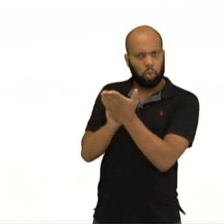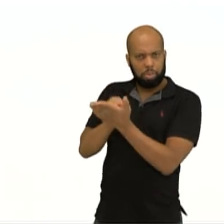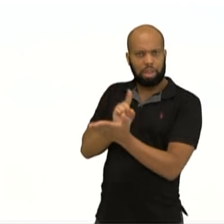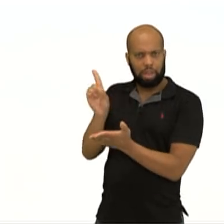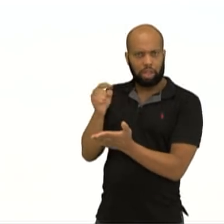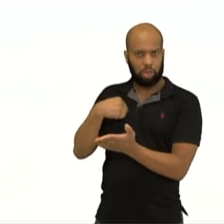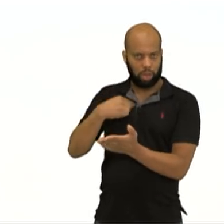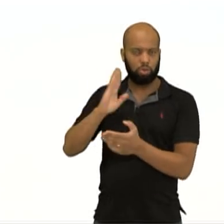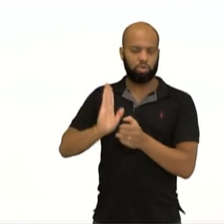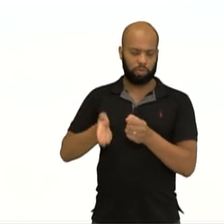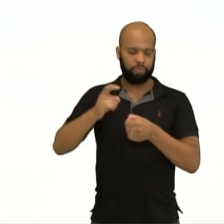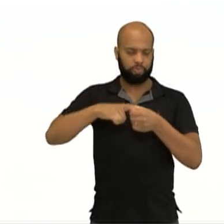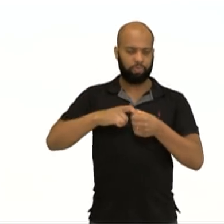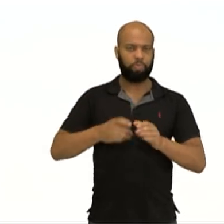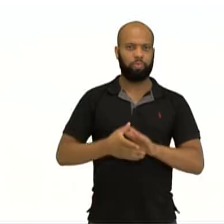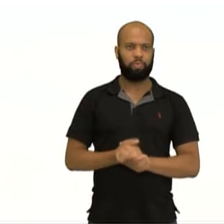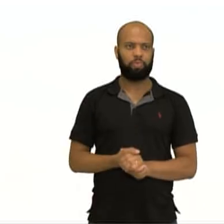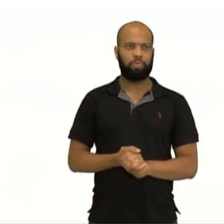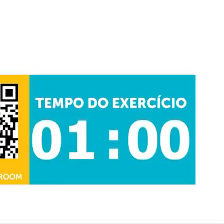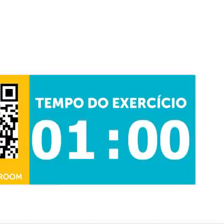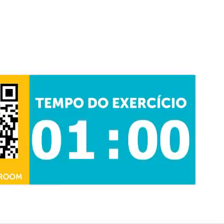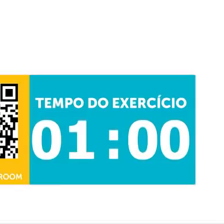volta.